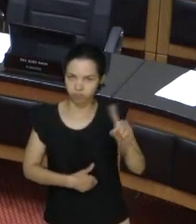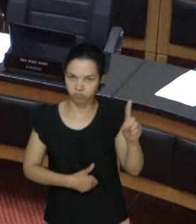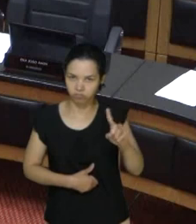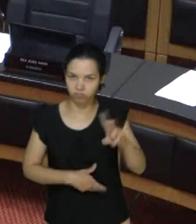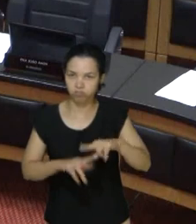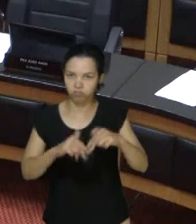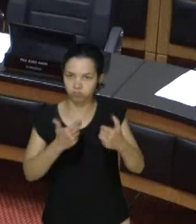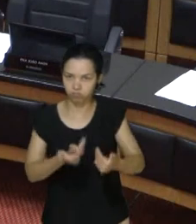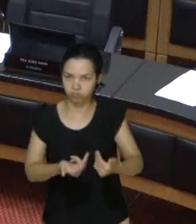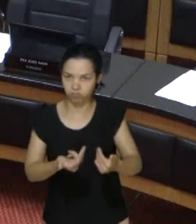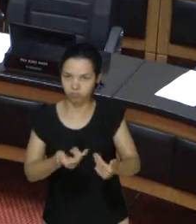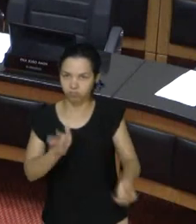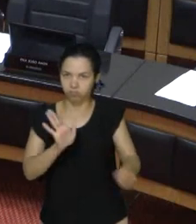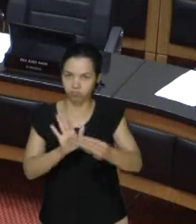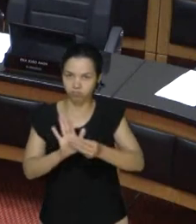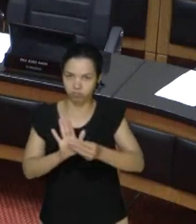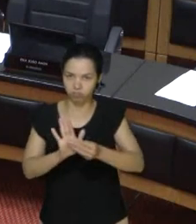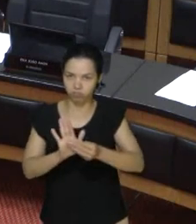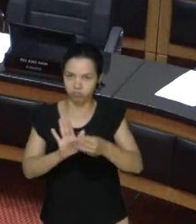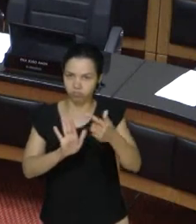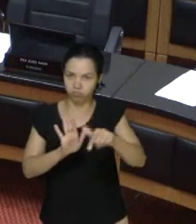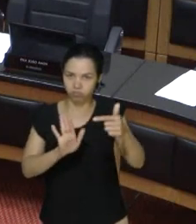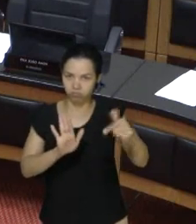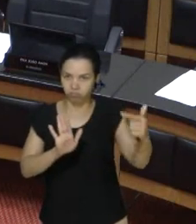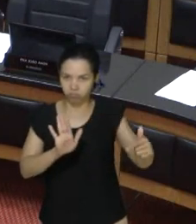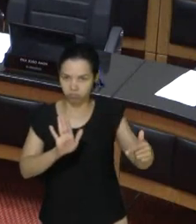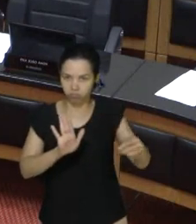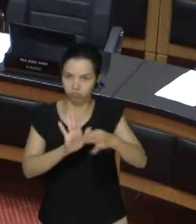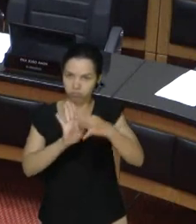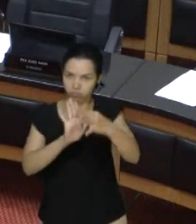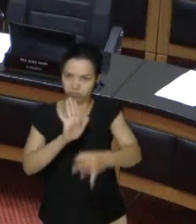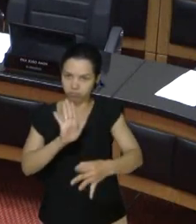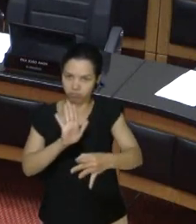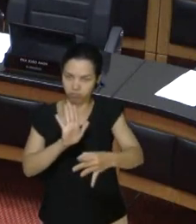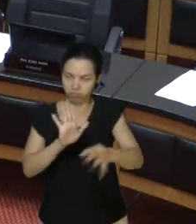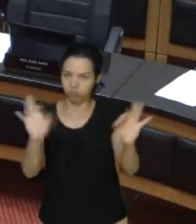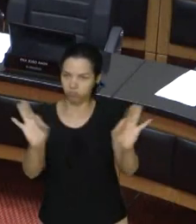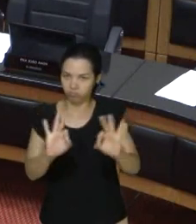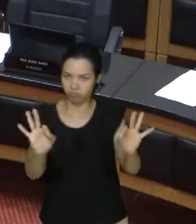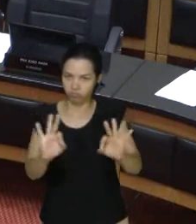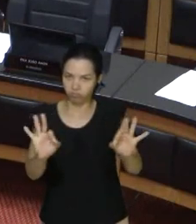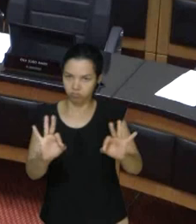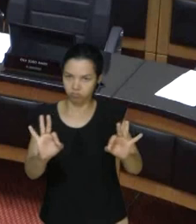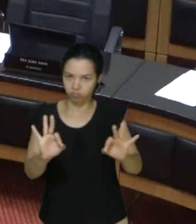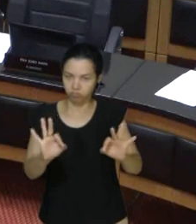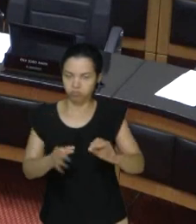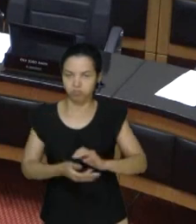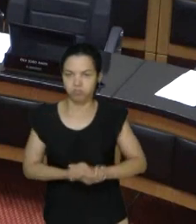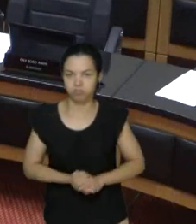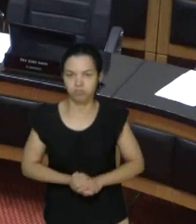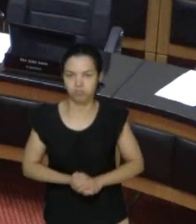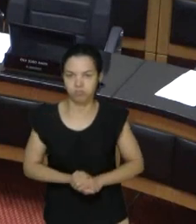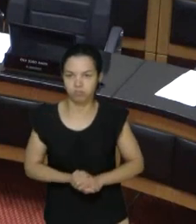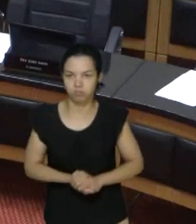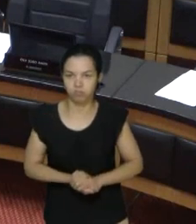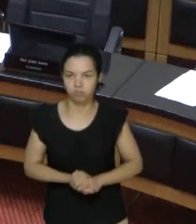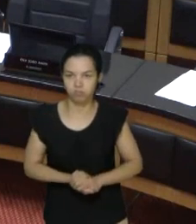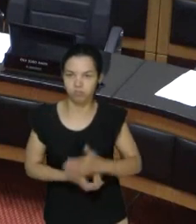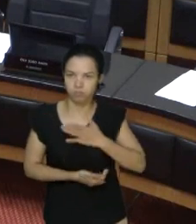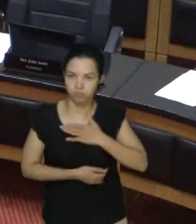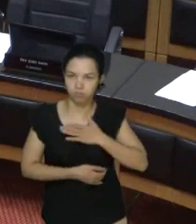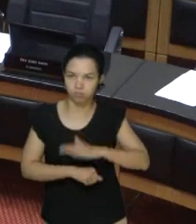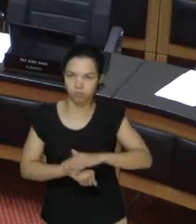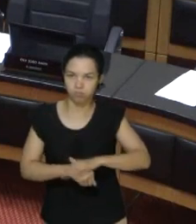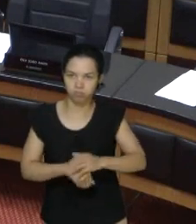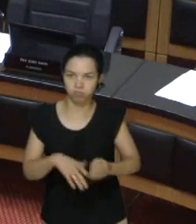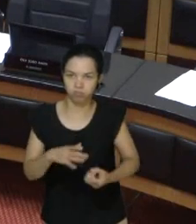isso, não há aqui nem a rejeição, nem a manutenção pela CCJ. Como o autor do projeto não